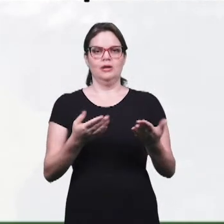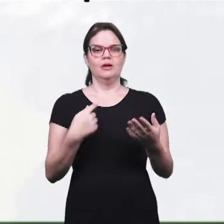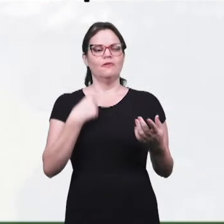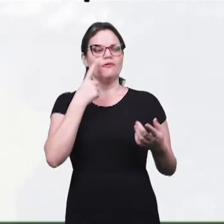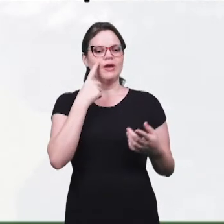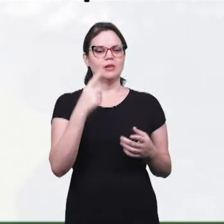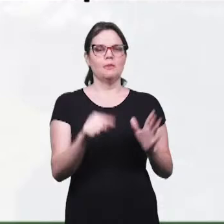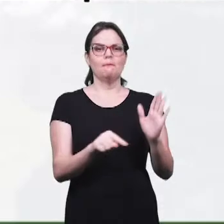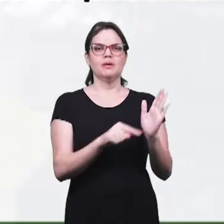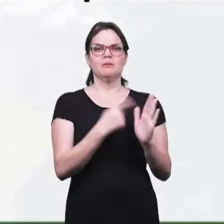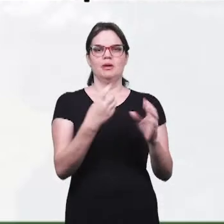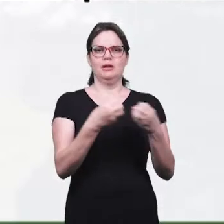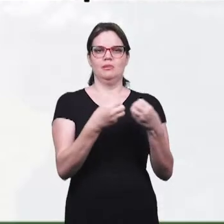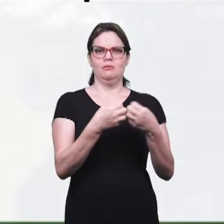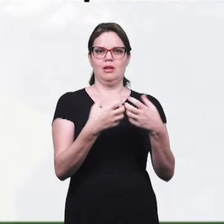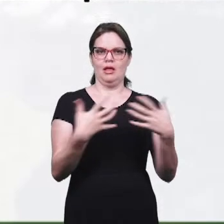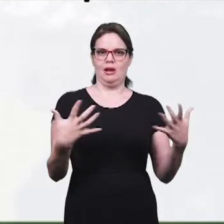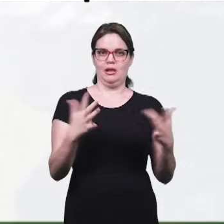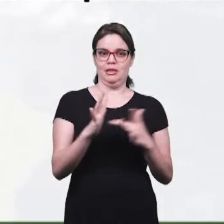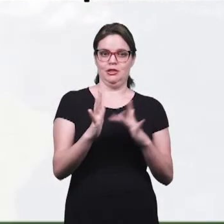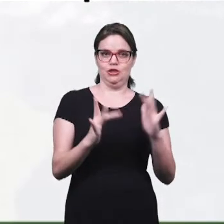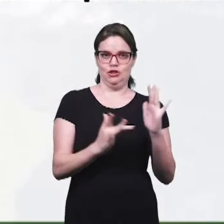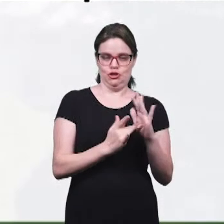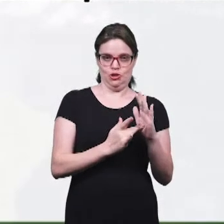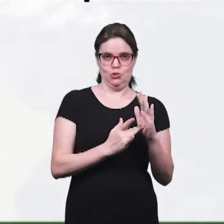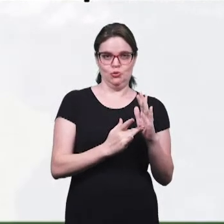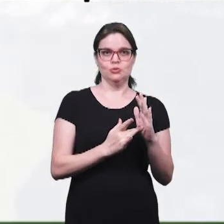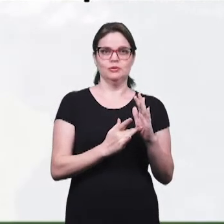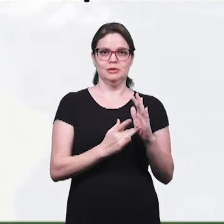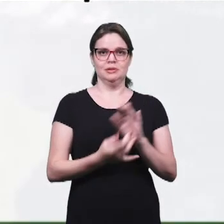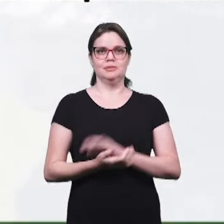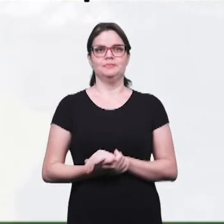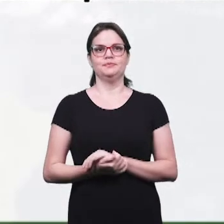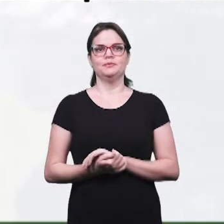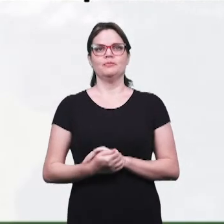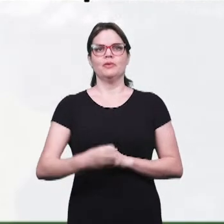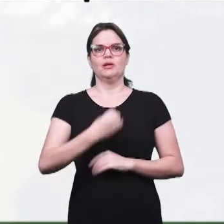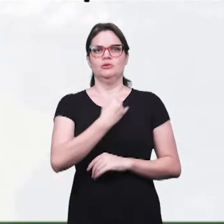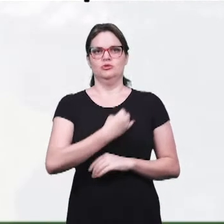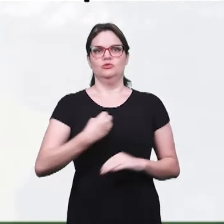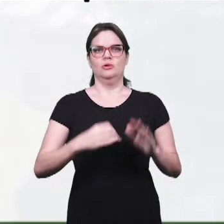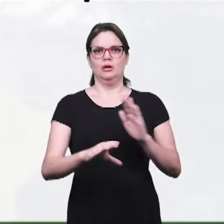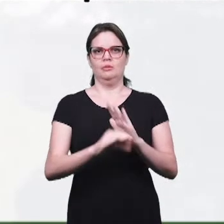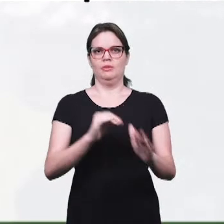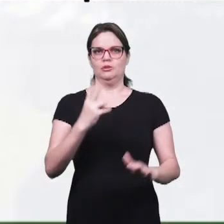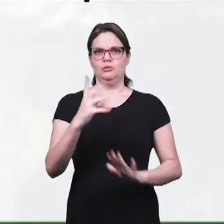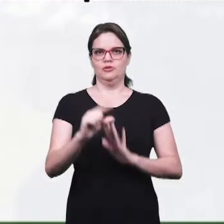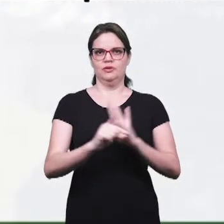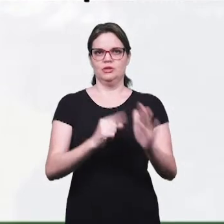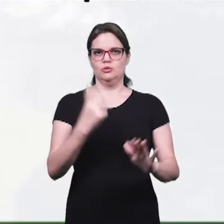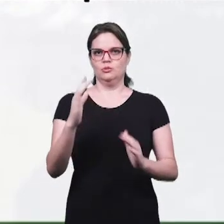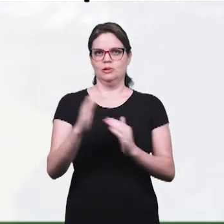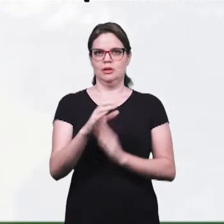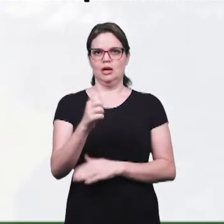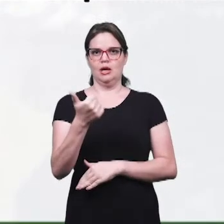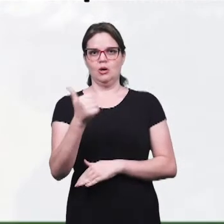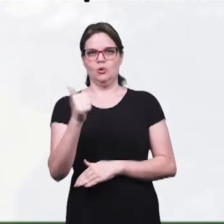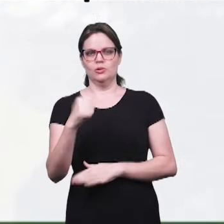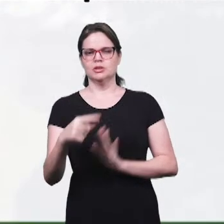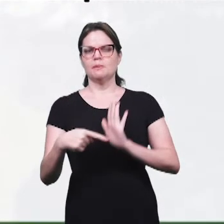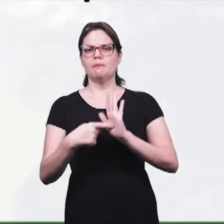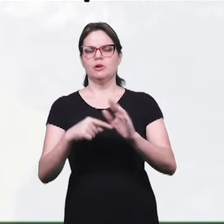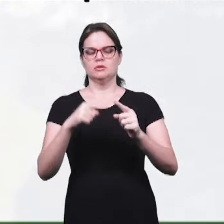João capítulo 2, versos 1 a 11, cite 3 expressões que mostram que ele,